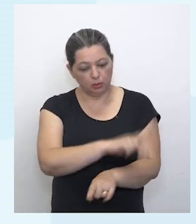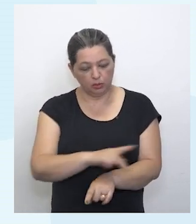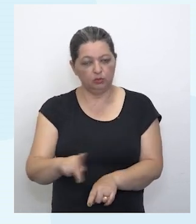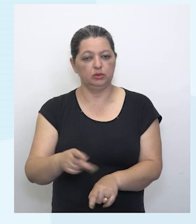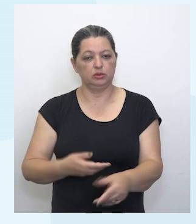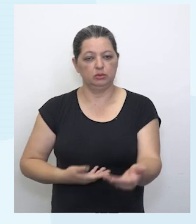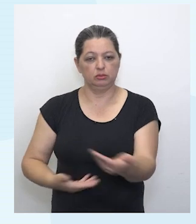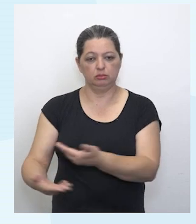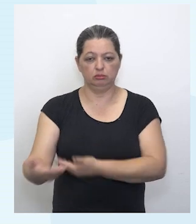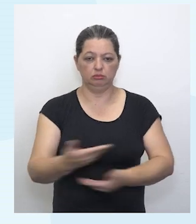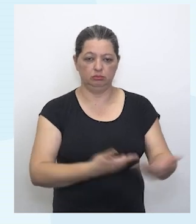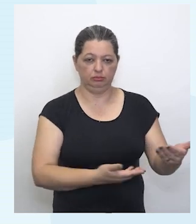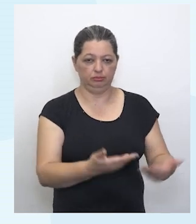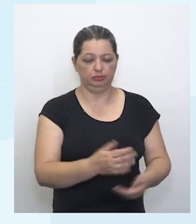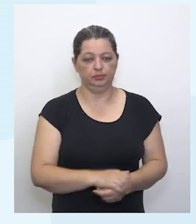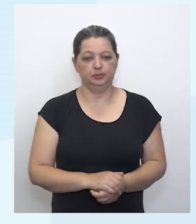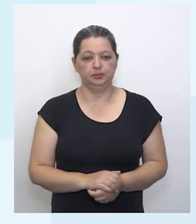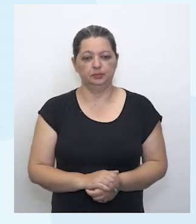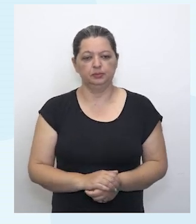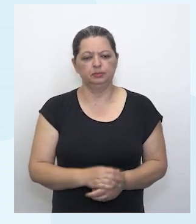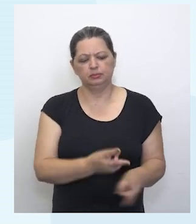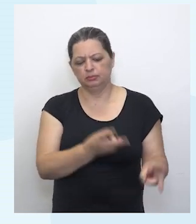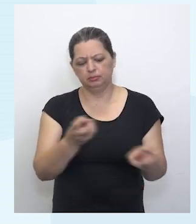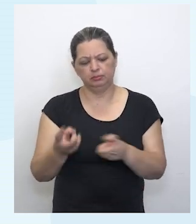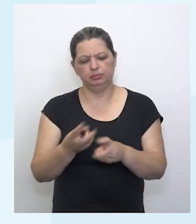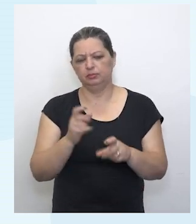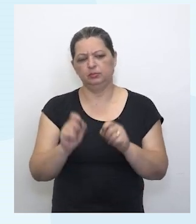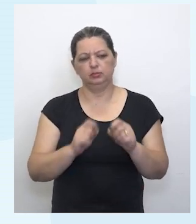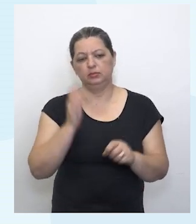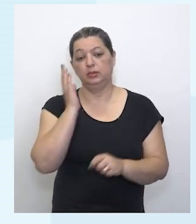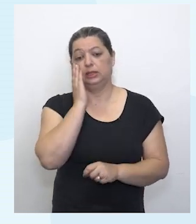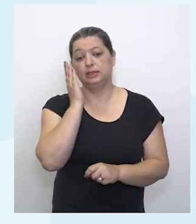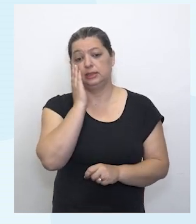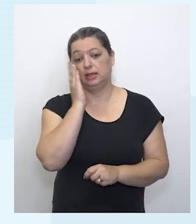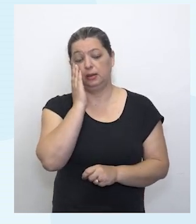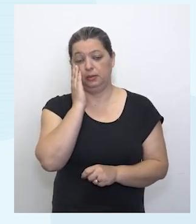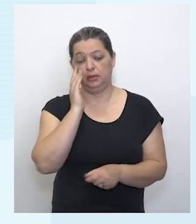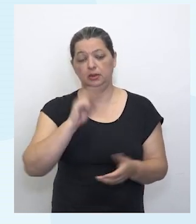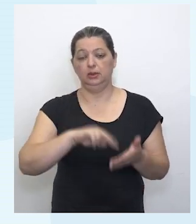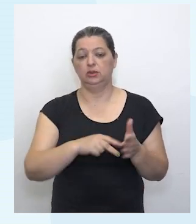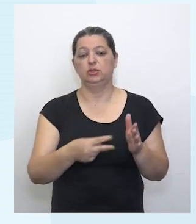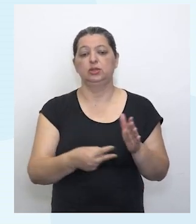gente identificar o que eles sabem sobre